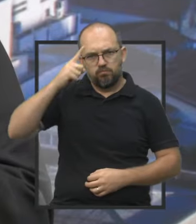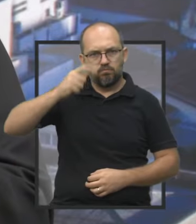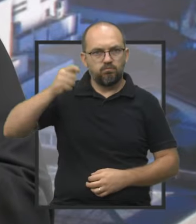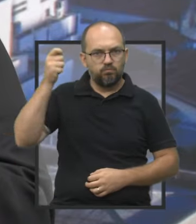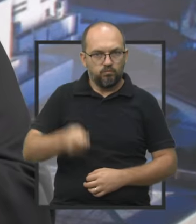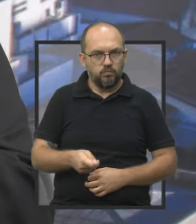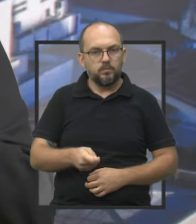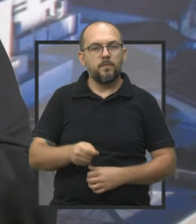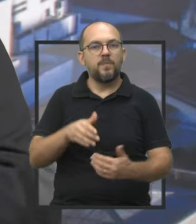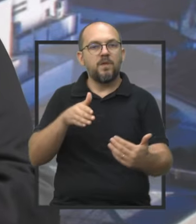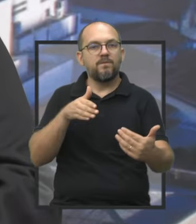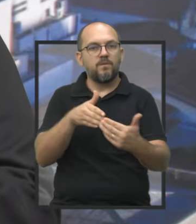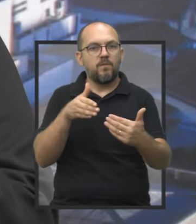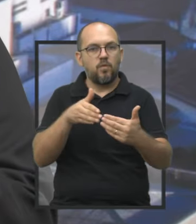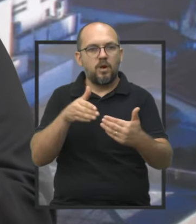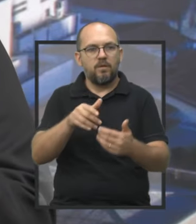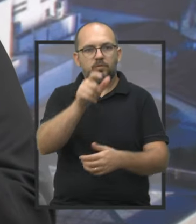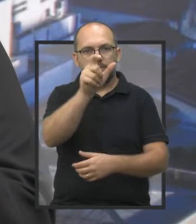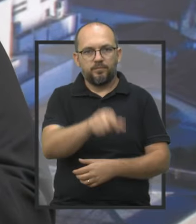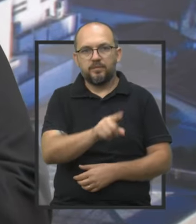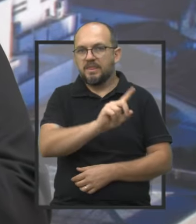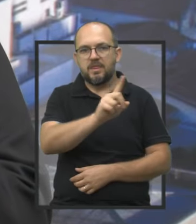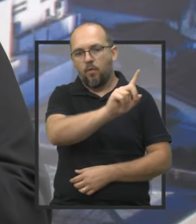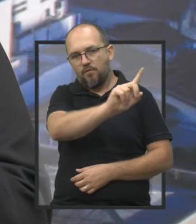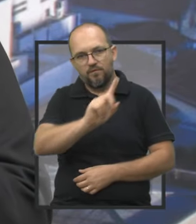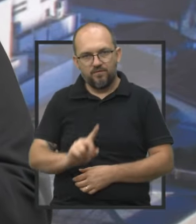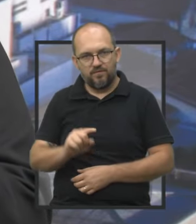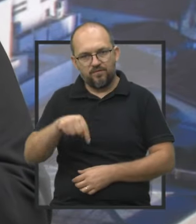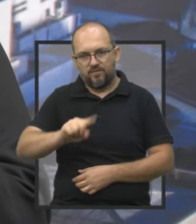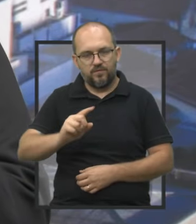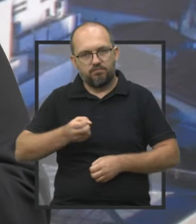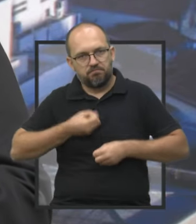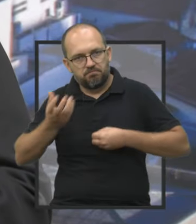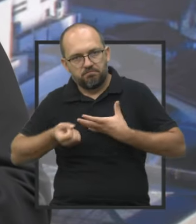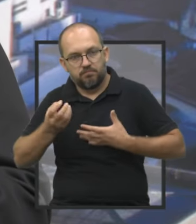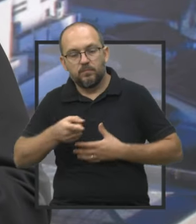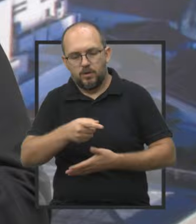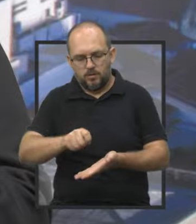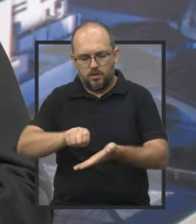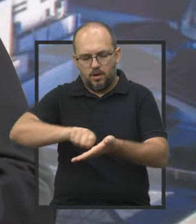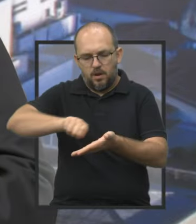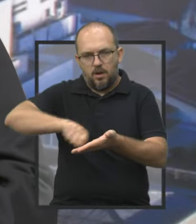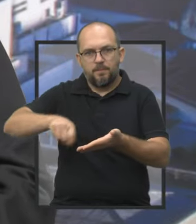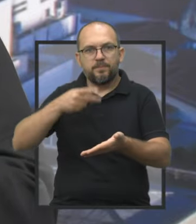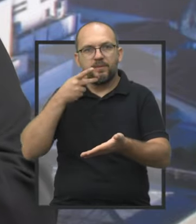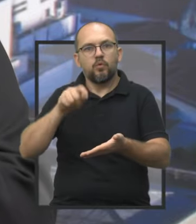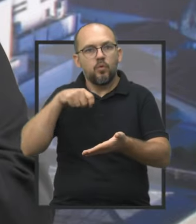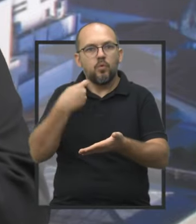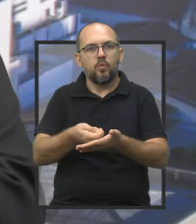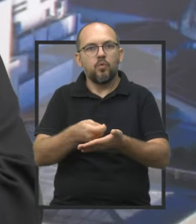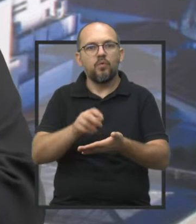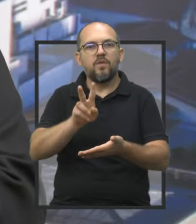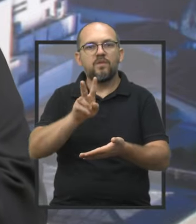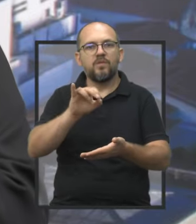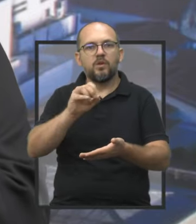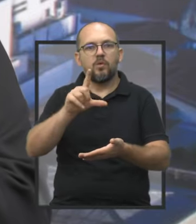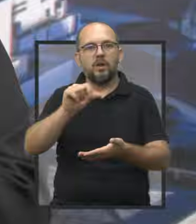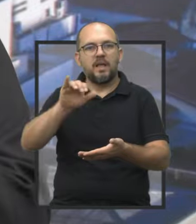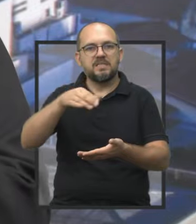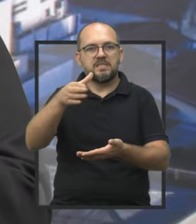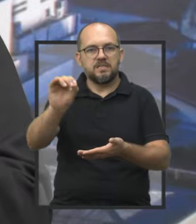decisões favoráveis a um dos depoentes para não me depor, por escrito na decisão, violação ao princípio da